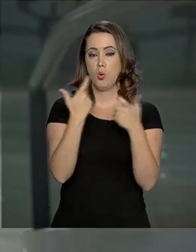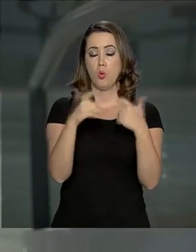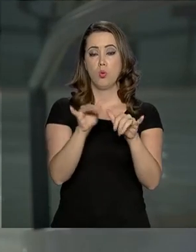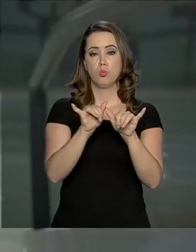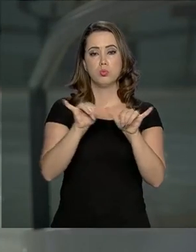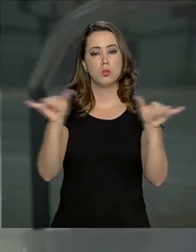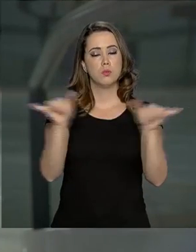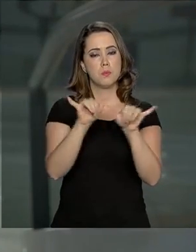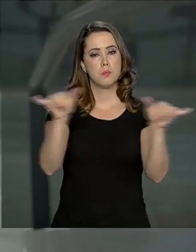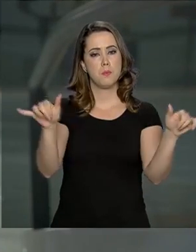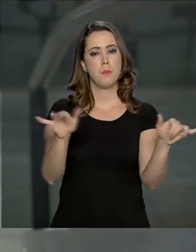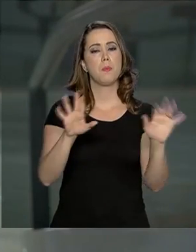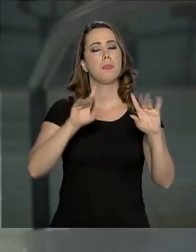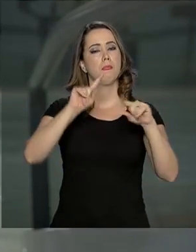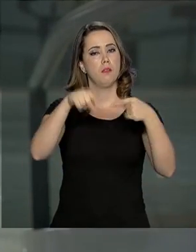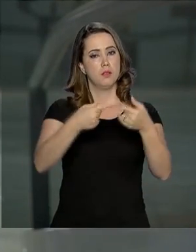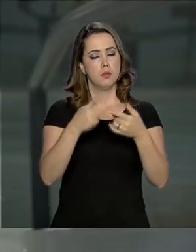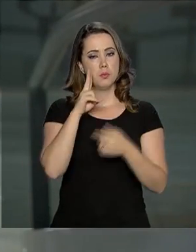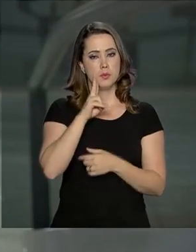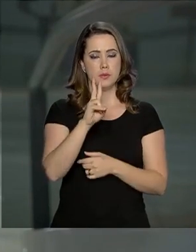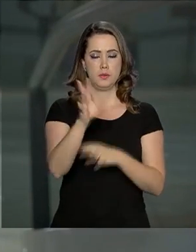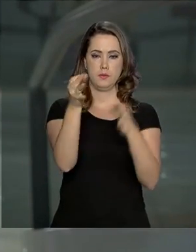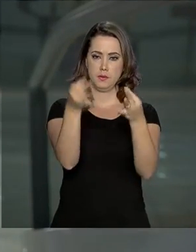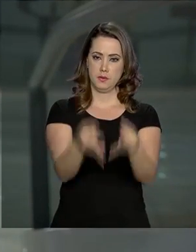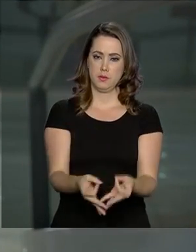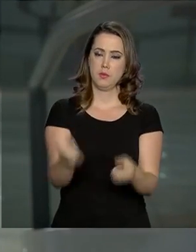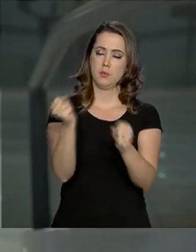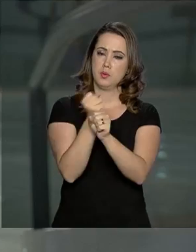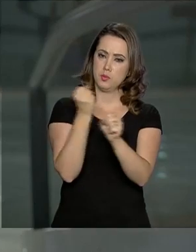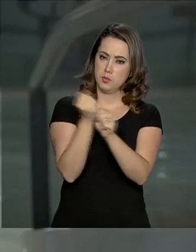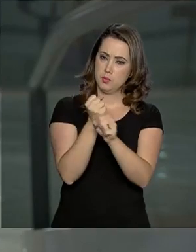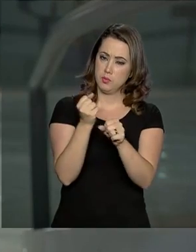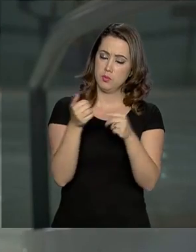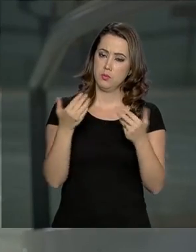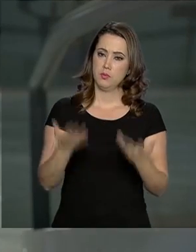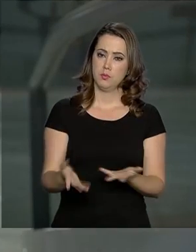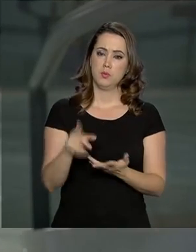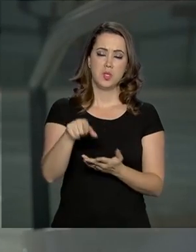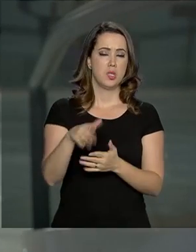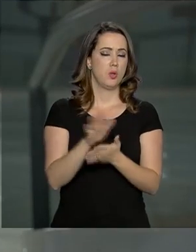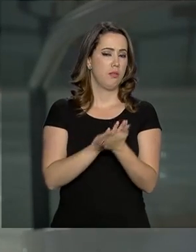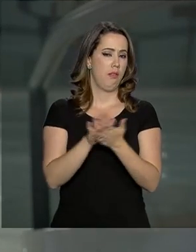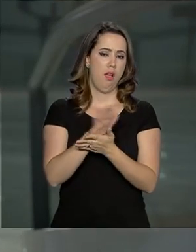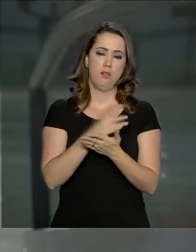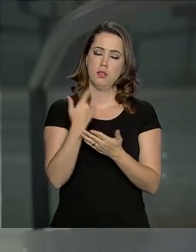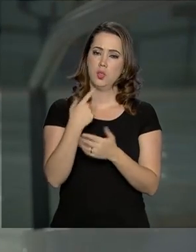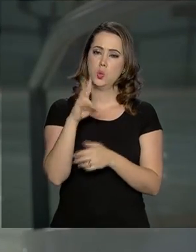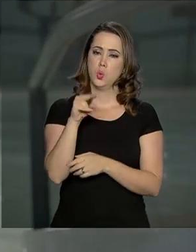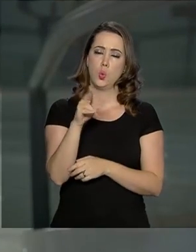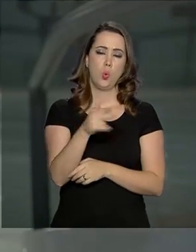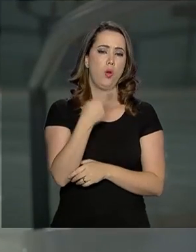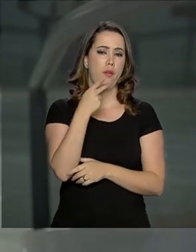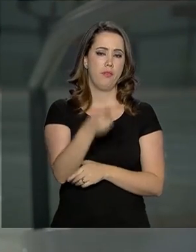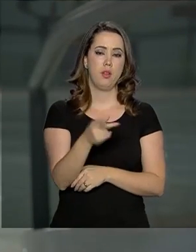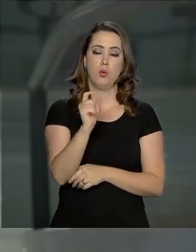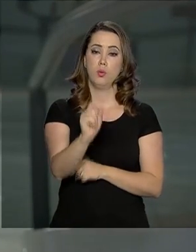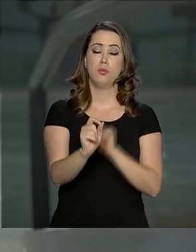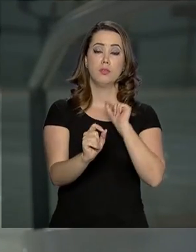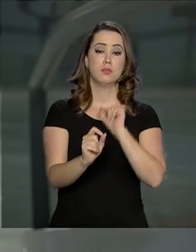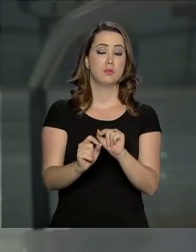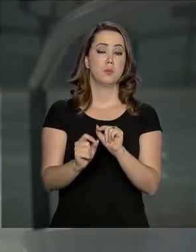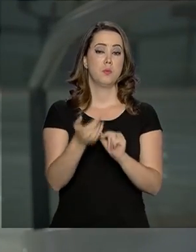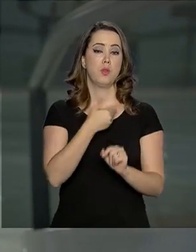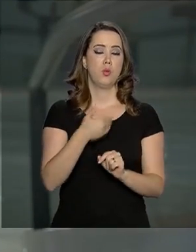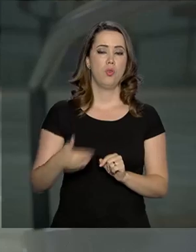Tucuruí, elas serão consideradas para essa construção e que em nenhum momento nunca foi considerado